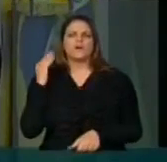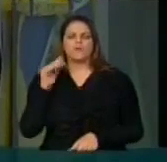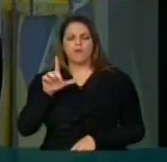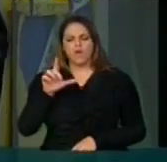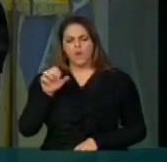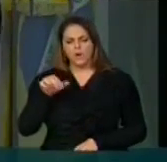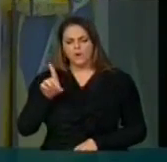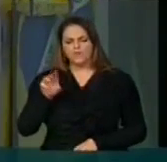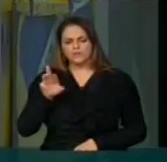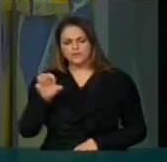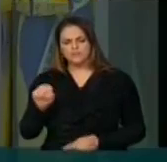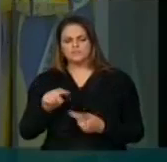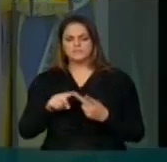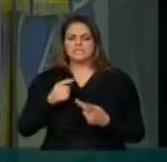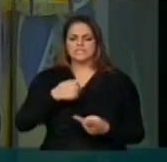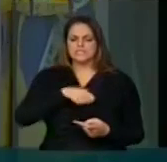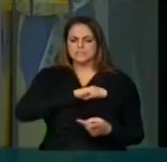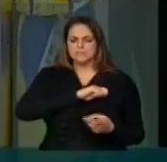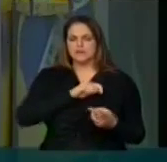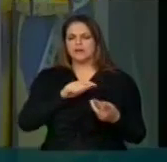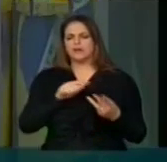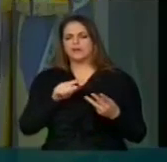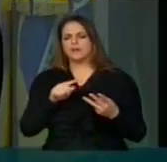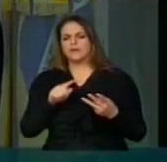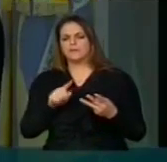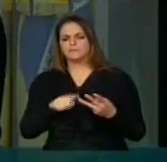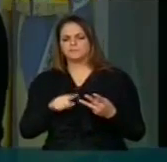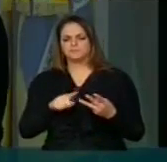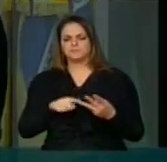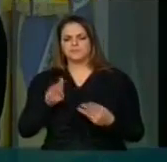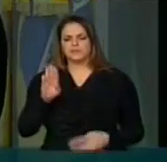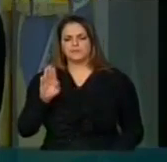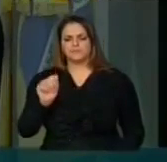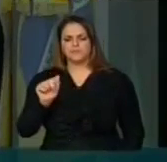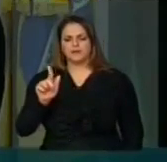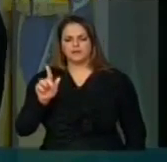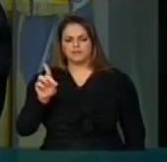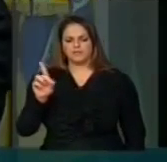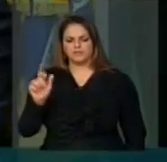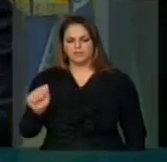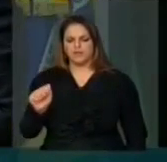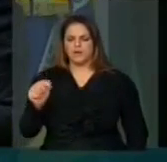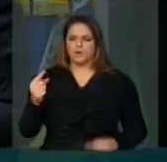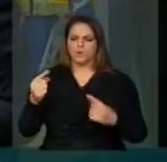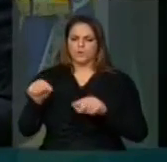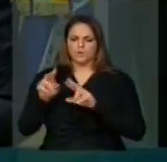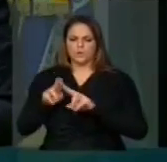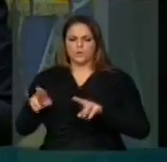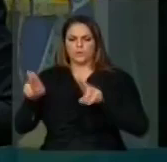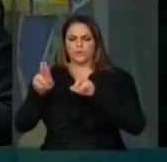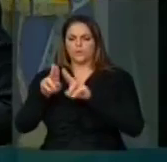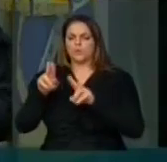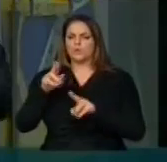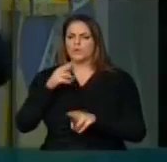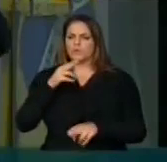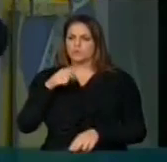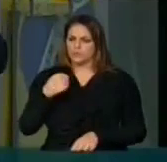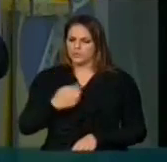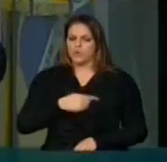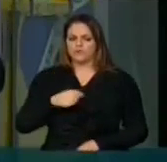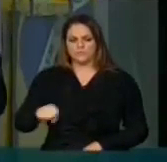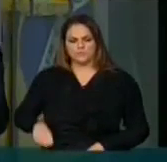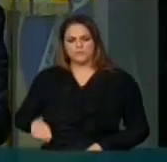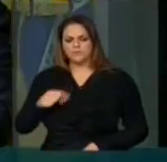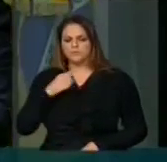em 2003, na Espanha em 2004, como aconteceu em Bagdá, contra a própria ONU, onde perdemos o nosso embaixador, como